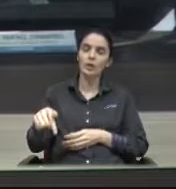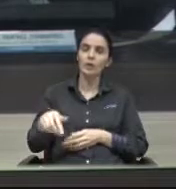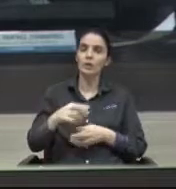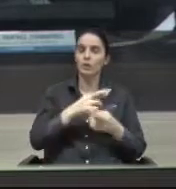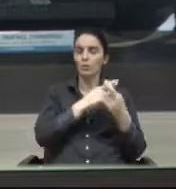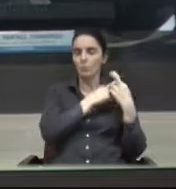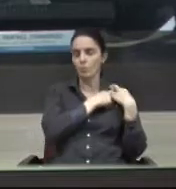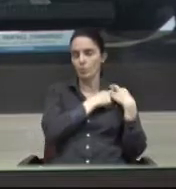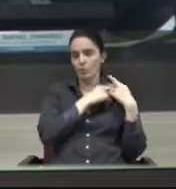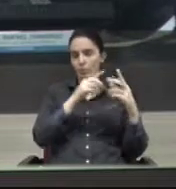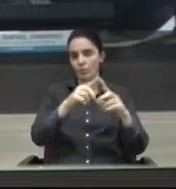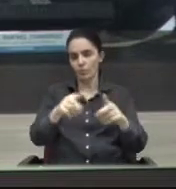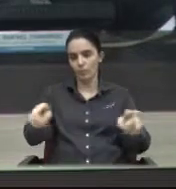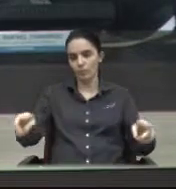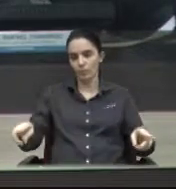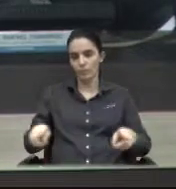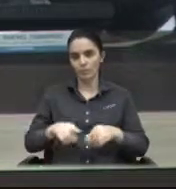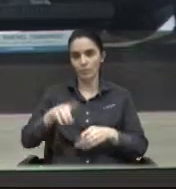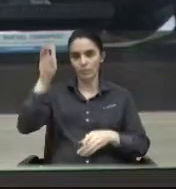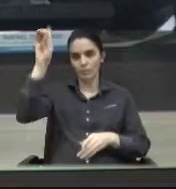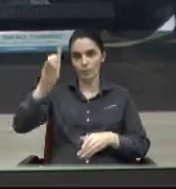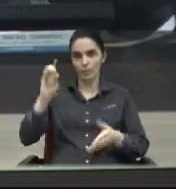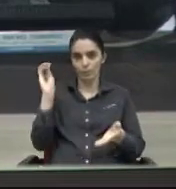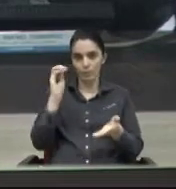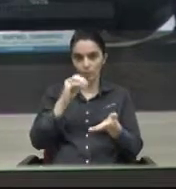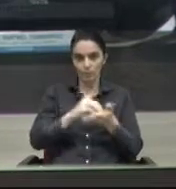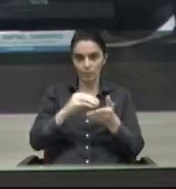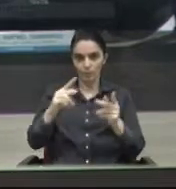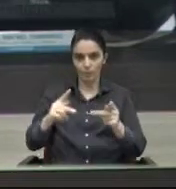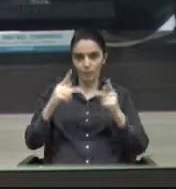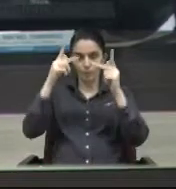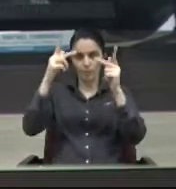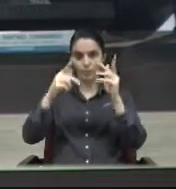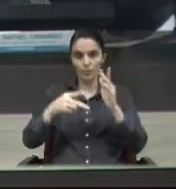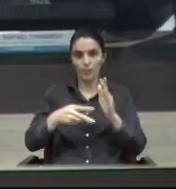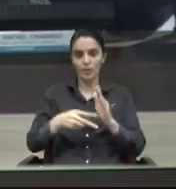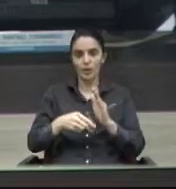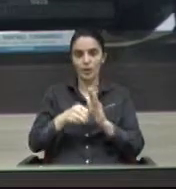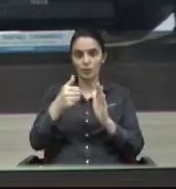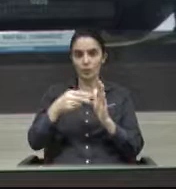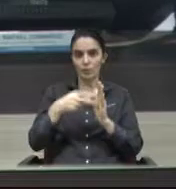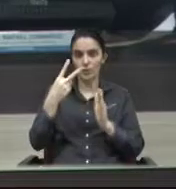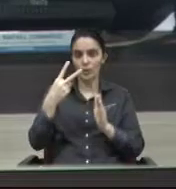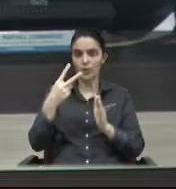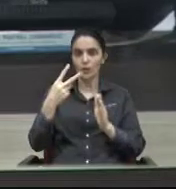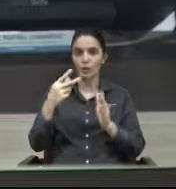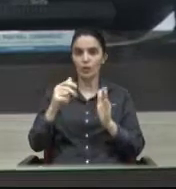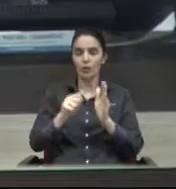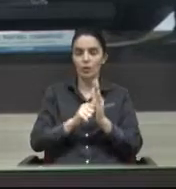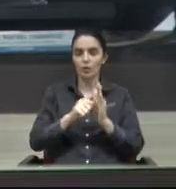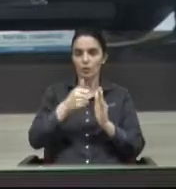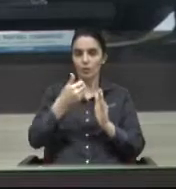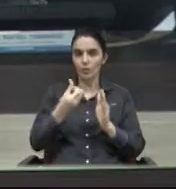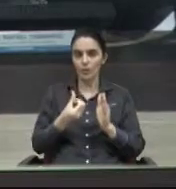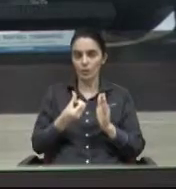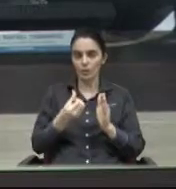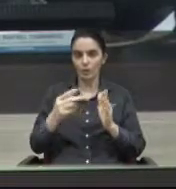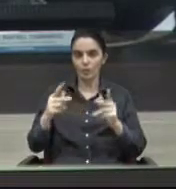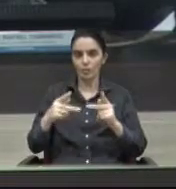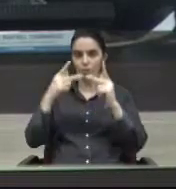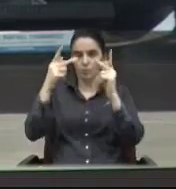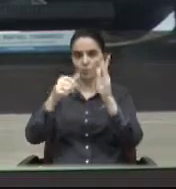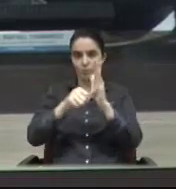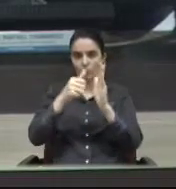da mesa diretora, e acrescenta o parágrafo 2º, 1º e 2º ao artigo 16 do parágrafo 1º